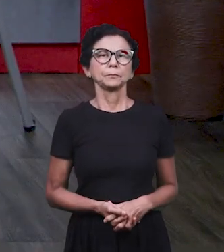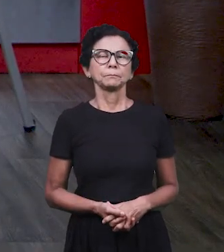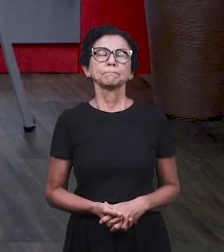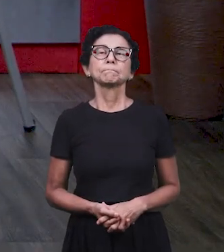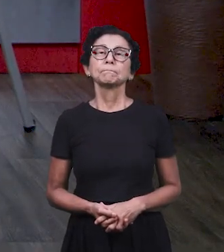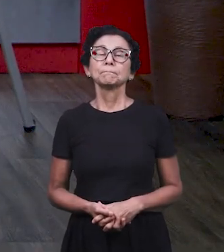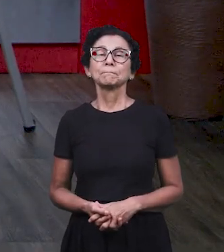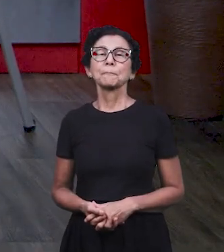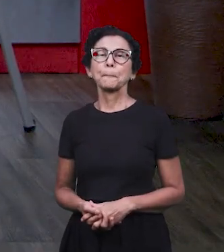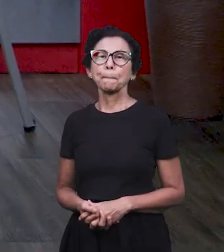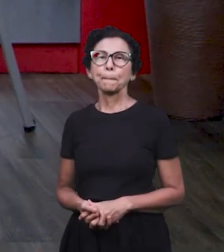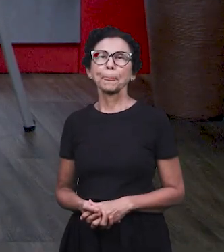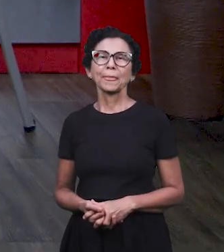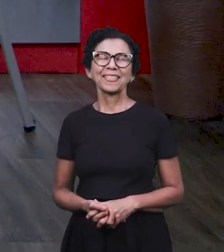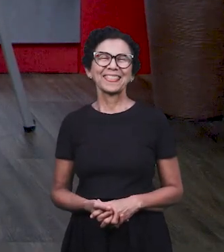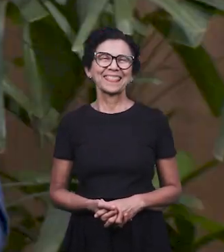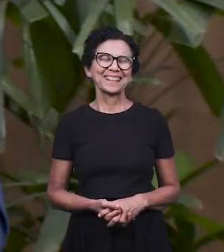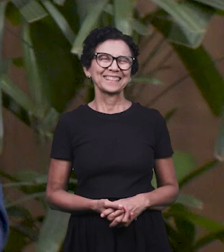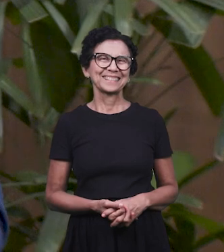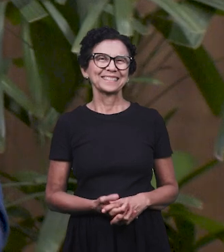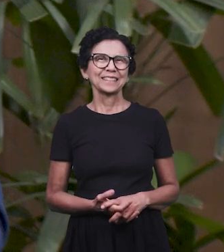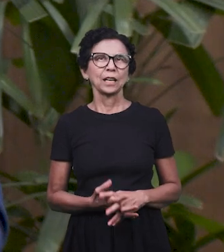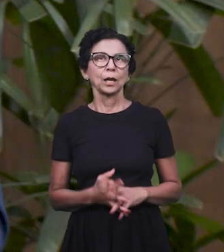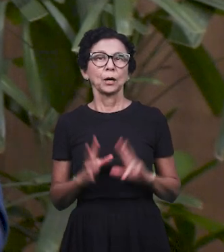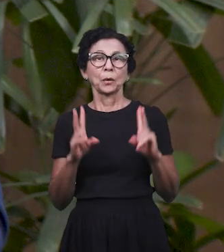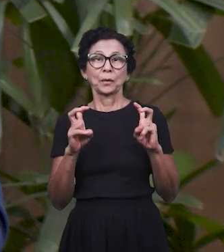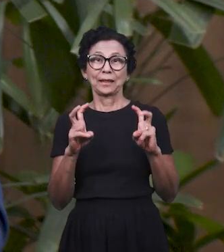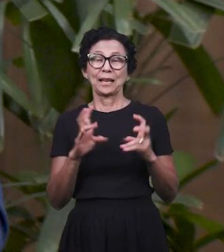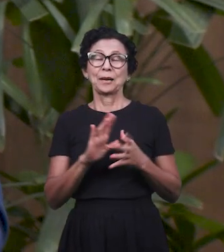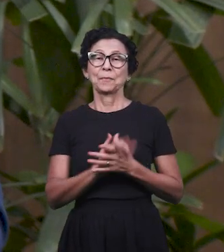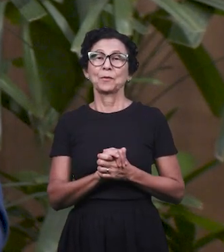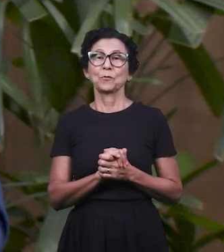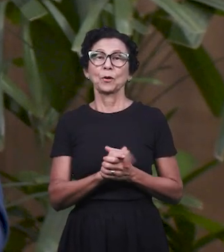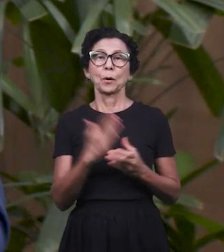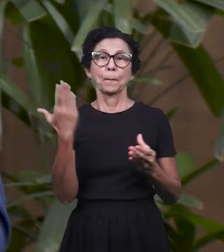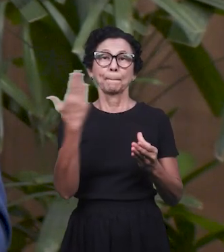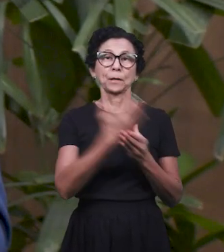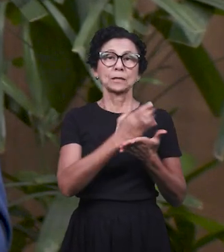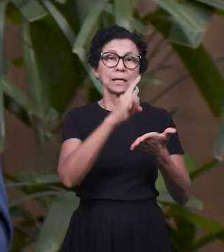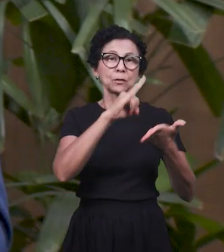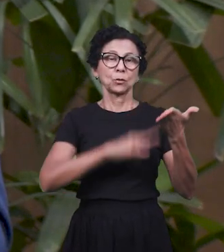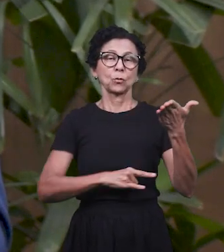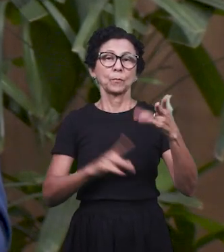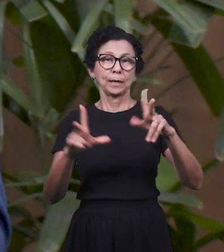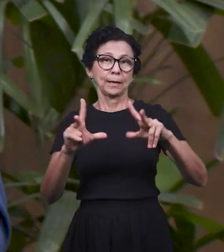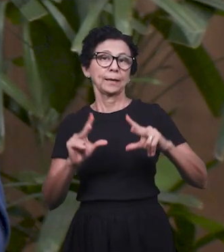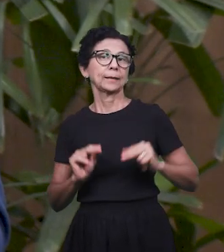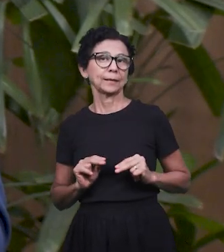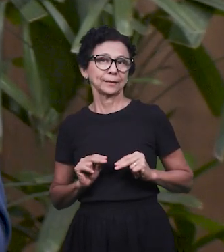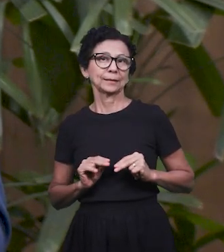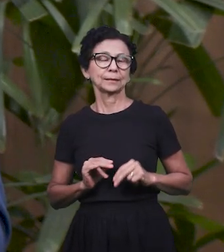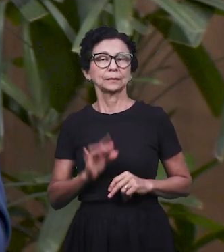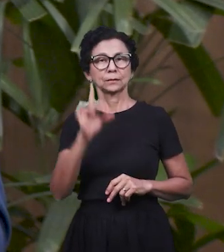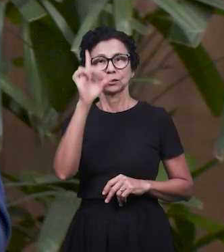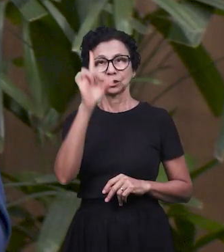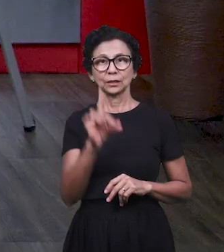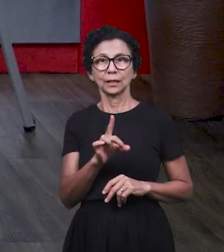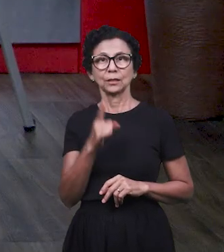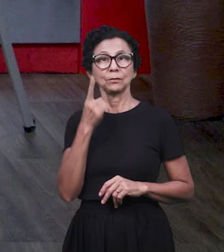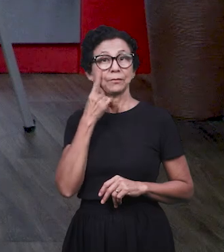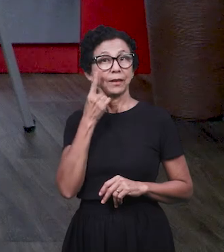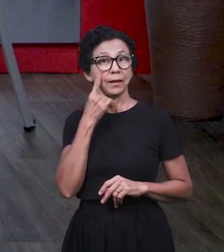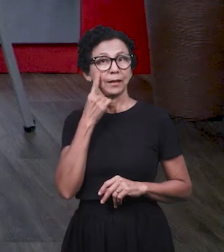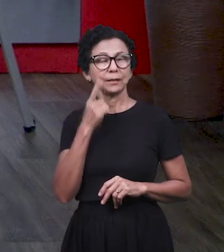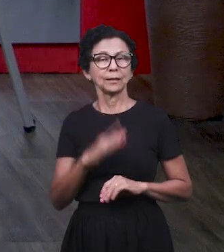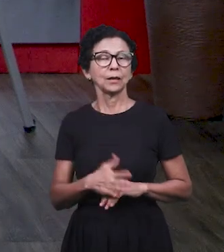Hoje o nosso tema ele foi acerca do processo de inventário. Nós conversamos aqui com o Dr. Maurício Freire, né,